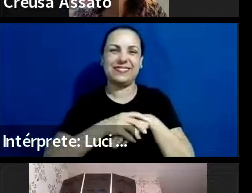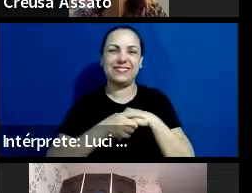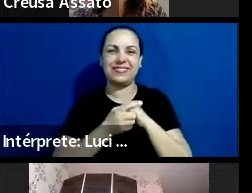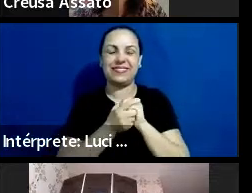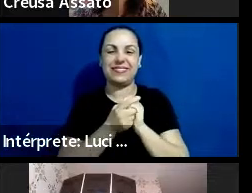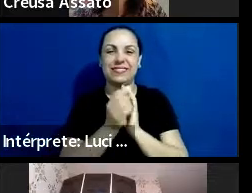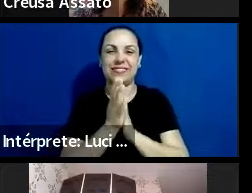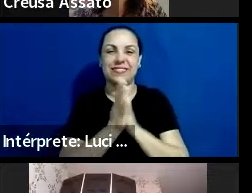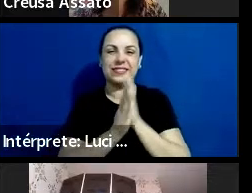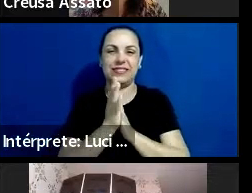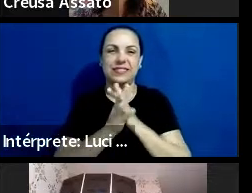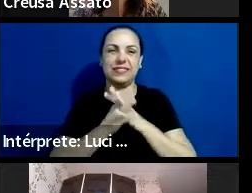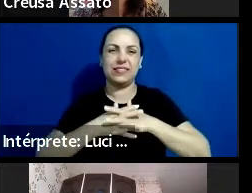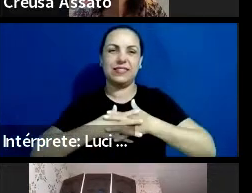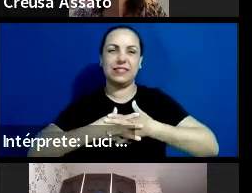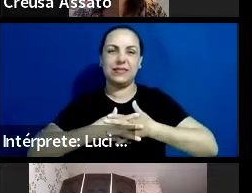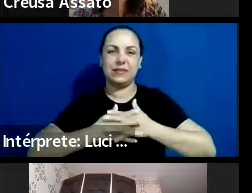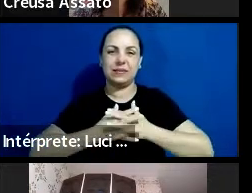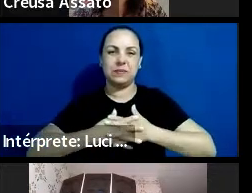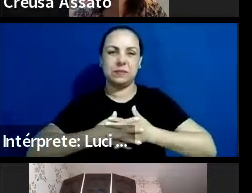Boa noite.